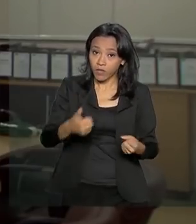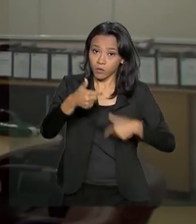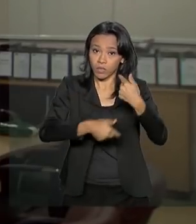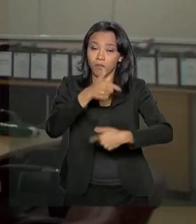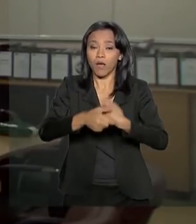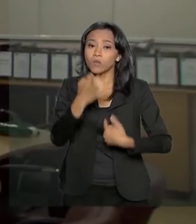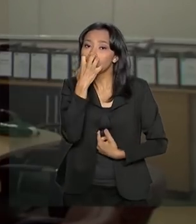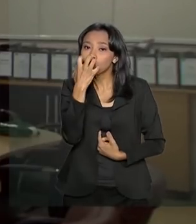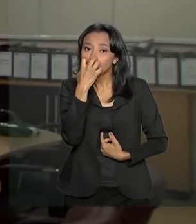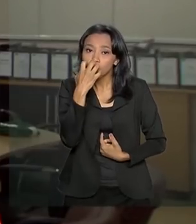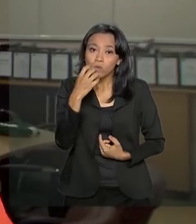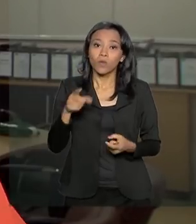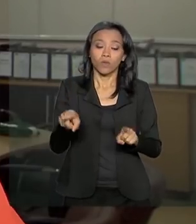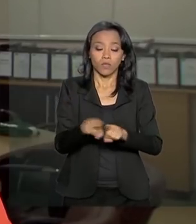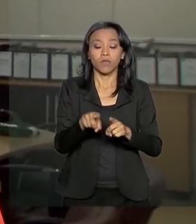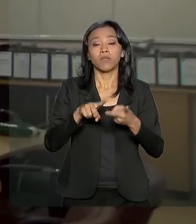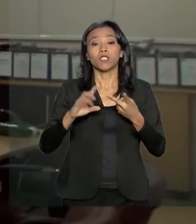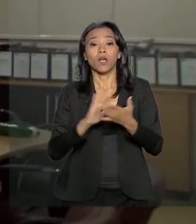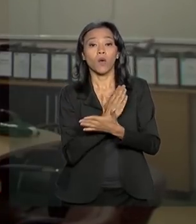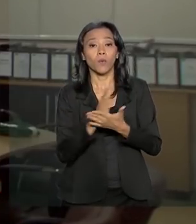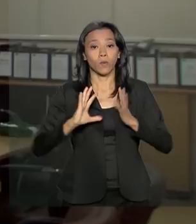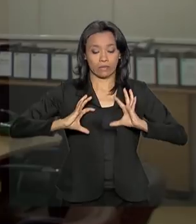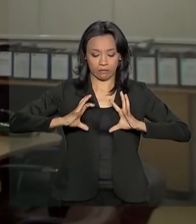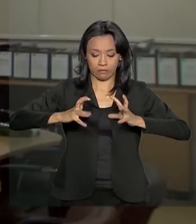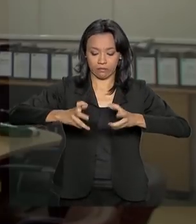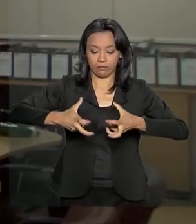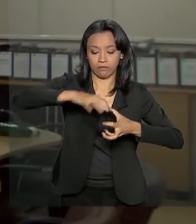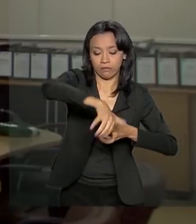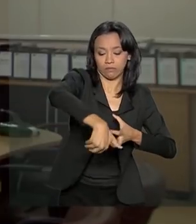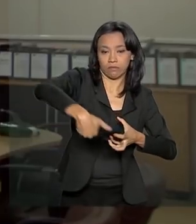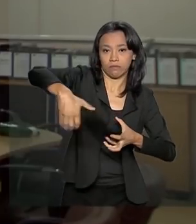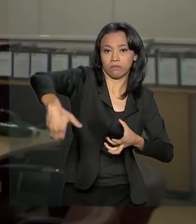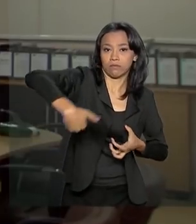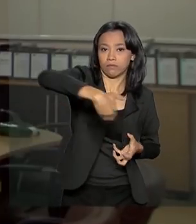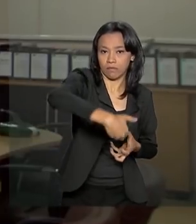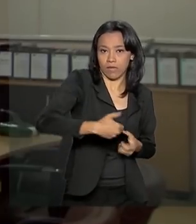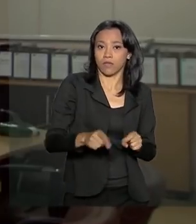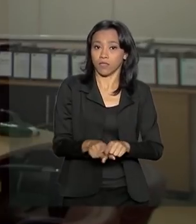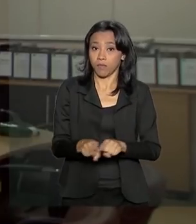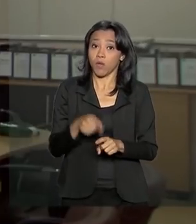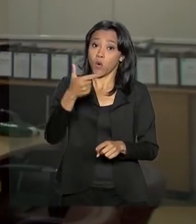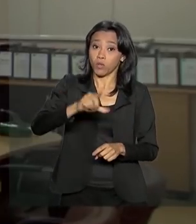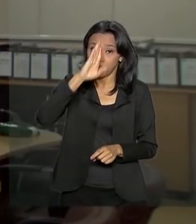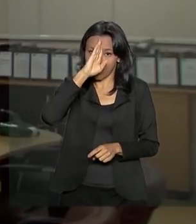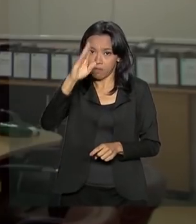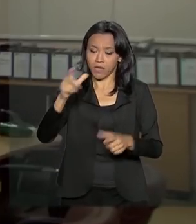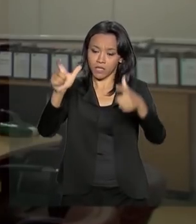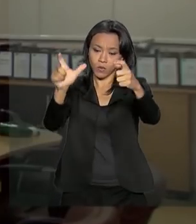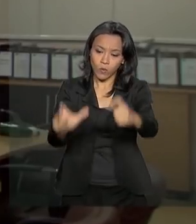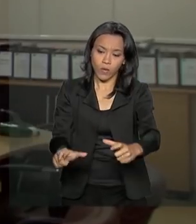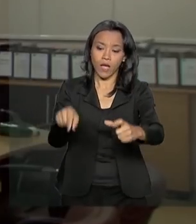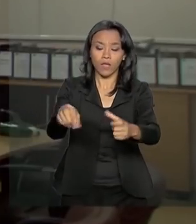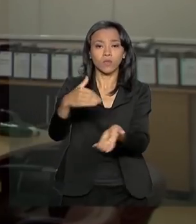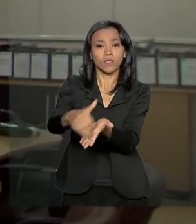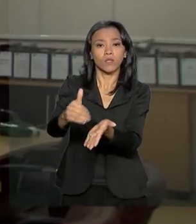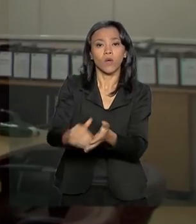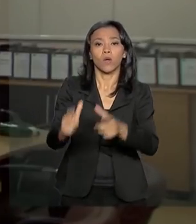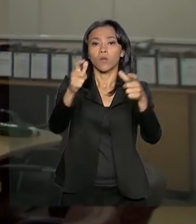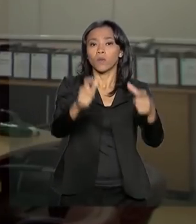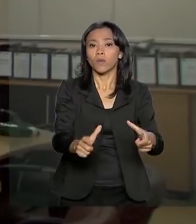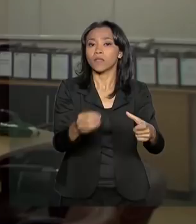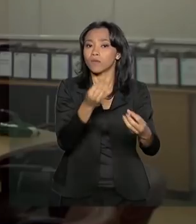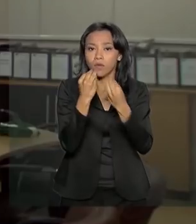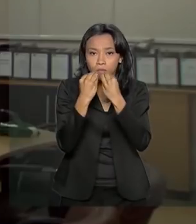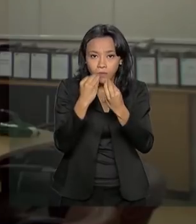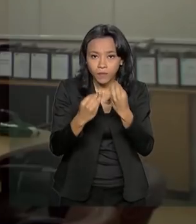e de algumas máquinas então nos pontos focais que era o ponto do o ponto do escritório a gente tá